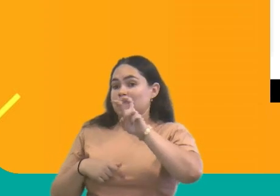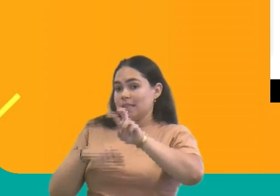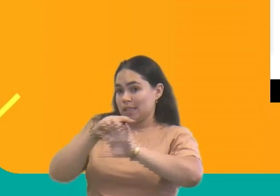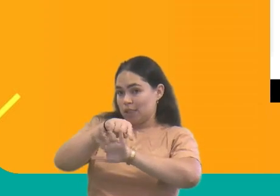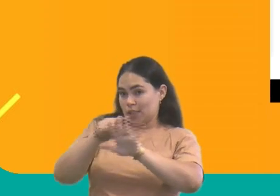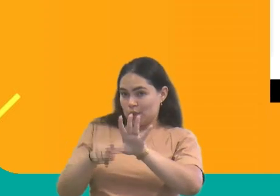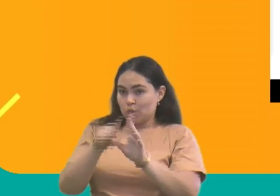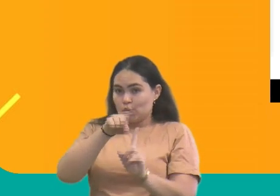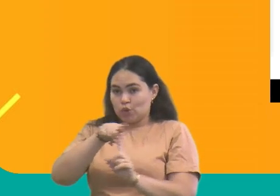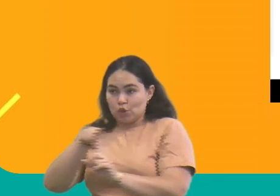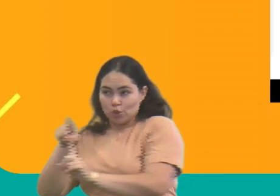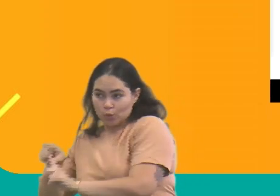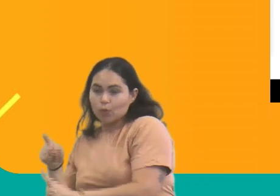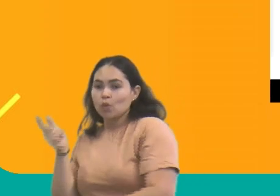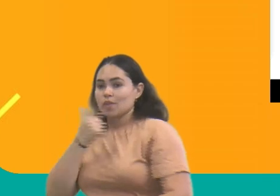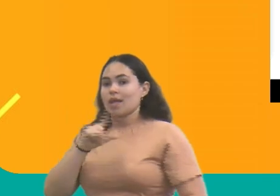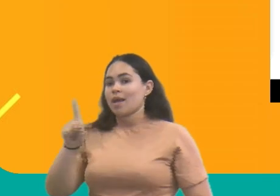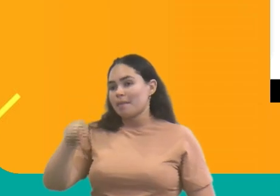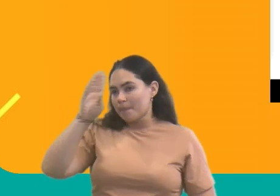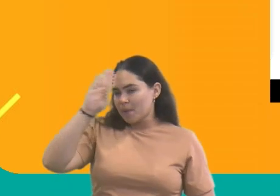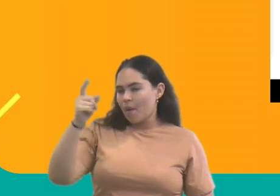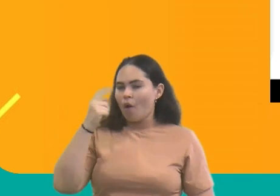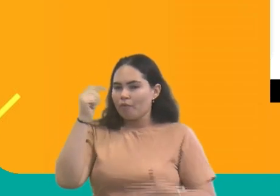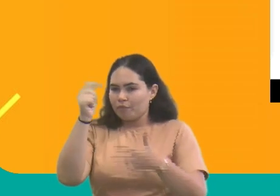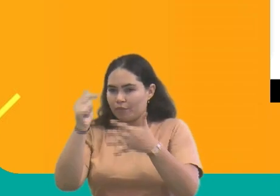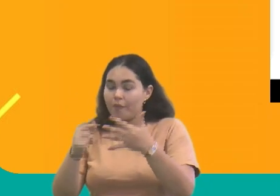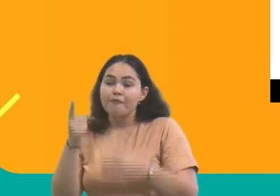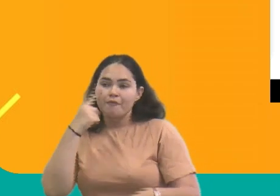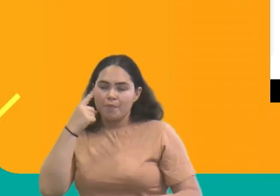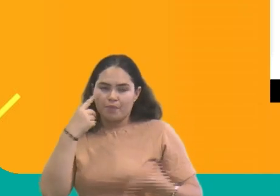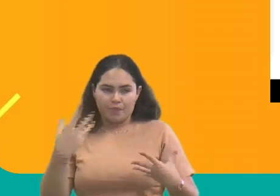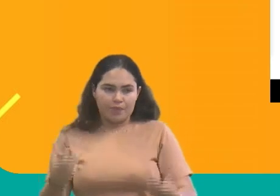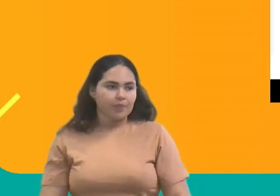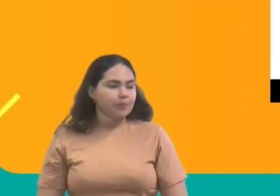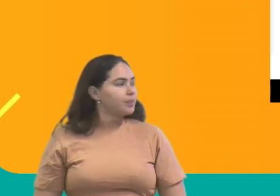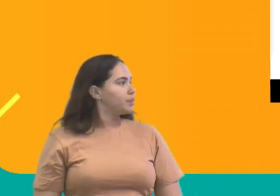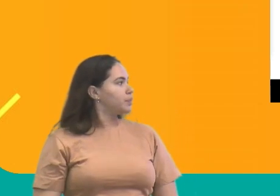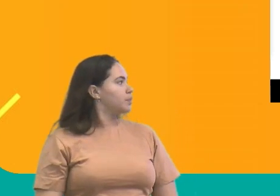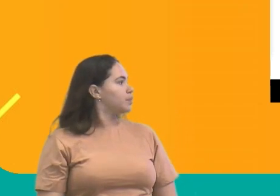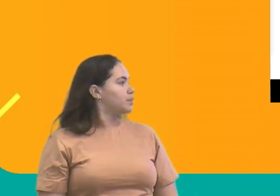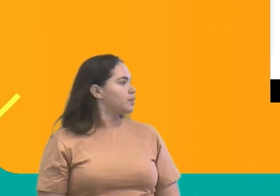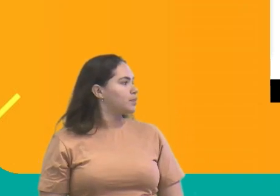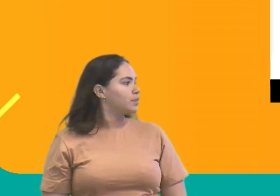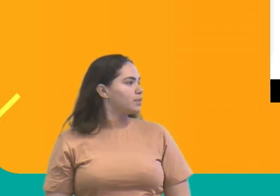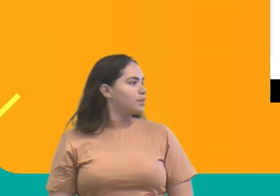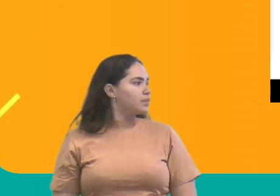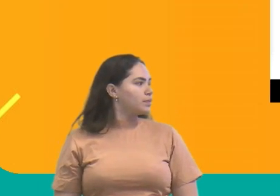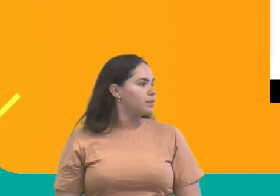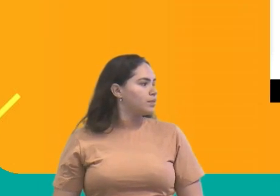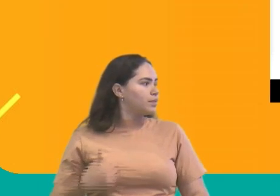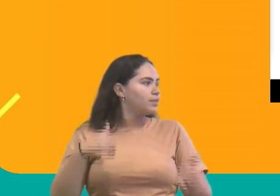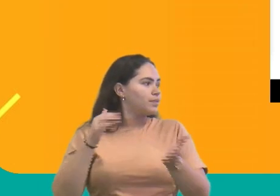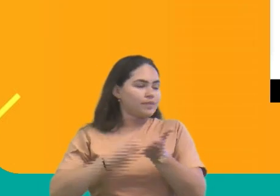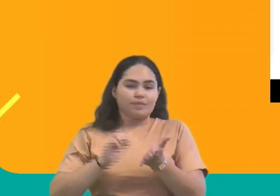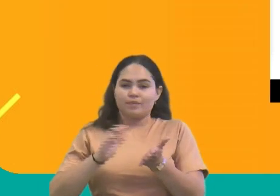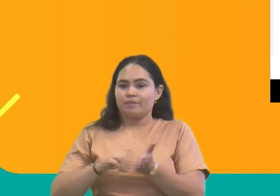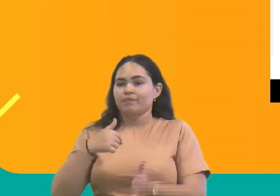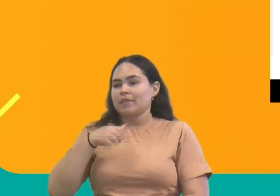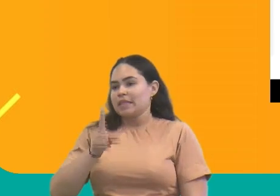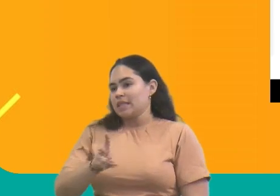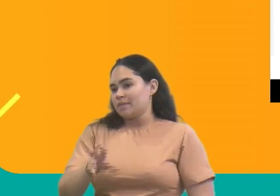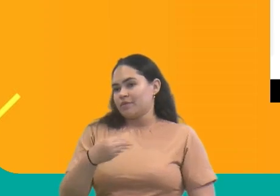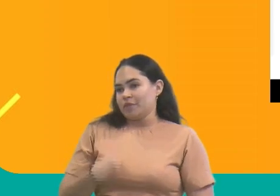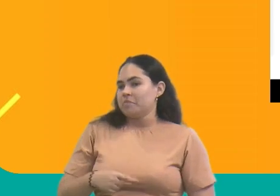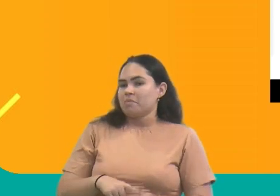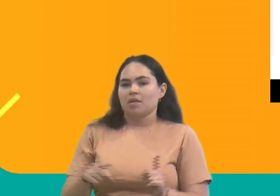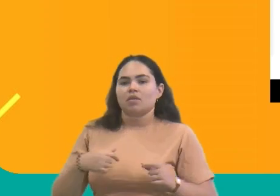são supostamente fontes de nutrientes. Vamos lá ver essas dietas. Dieta sempre, né? A minha vida é uma dieta, mas nunca